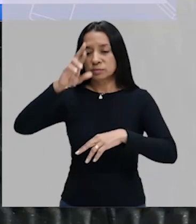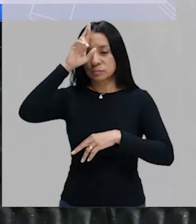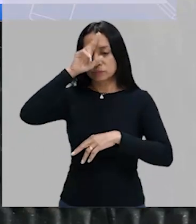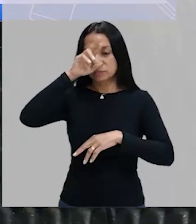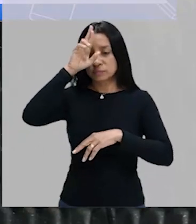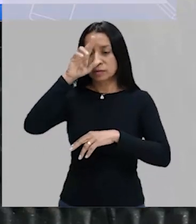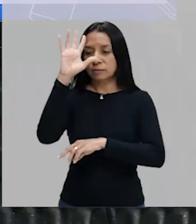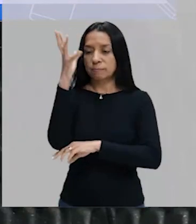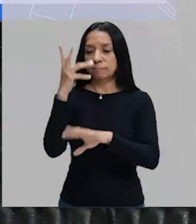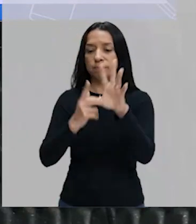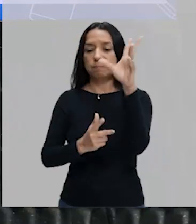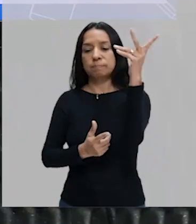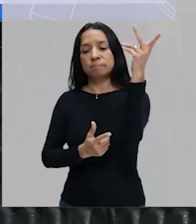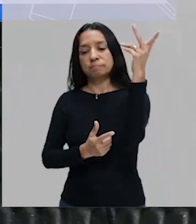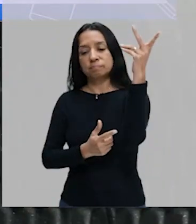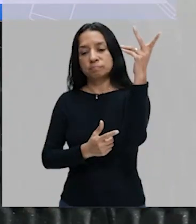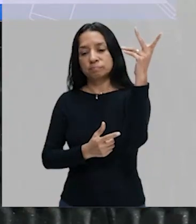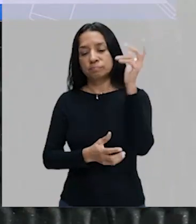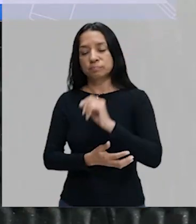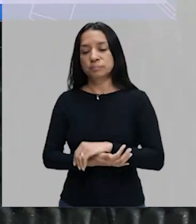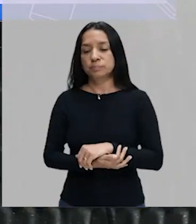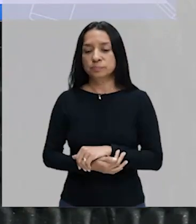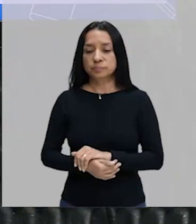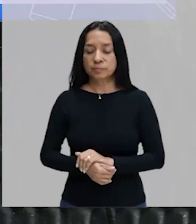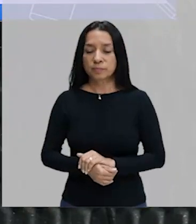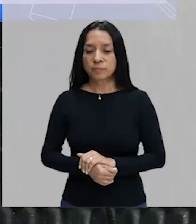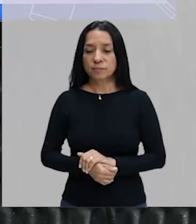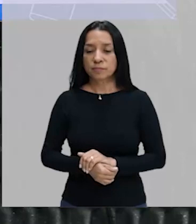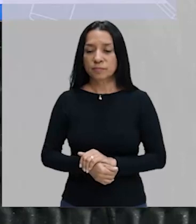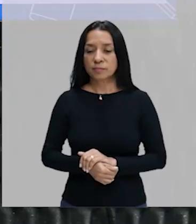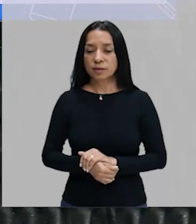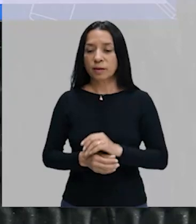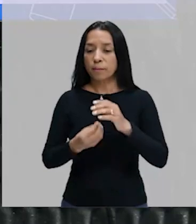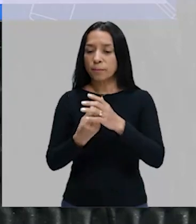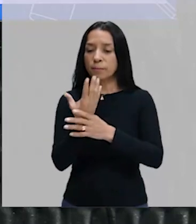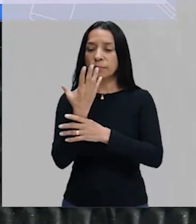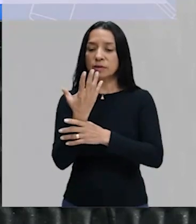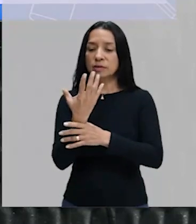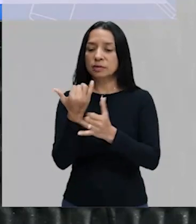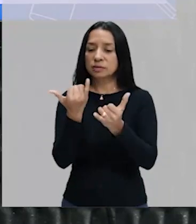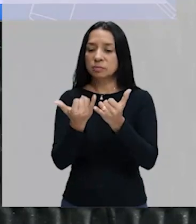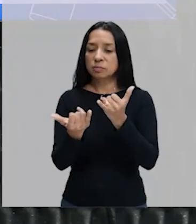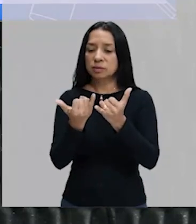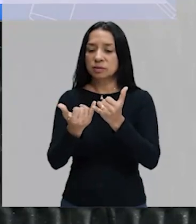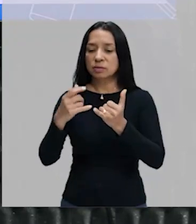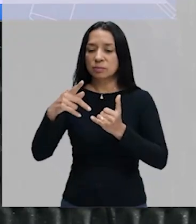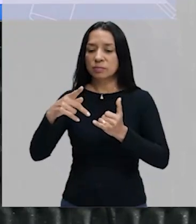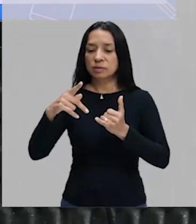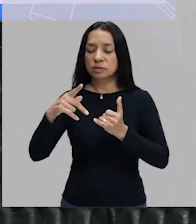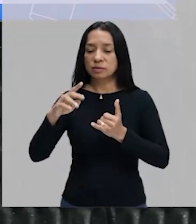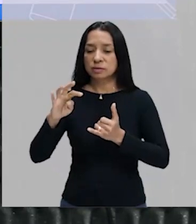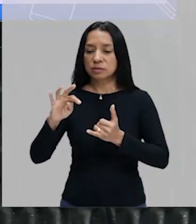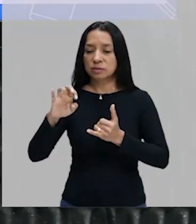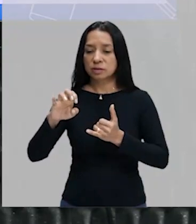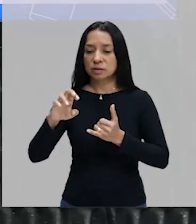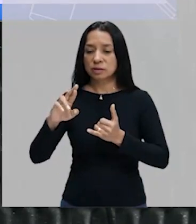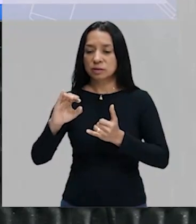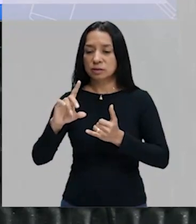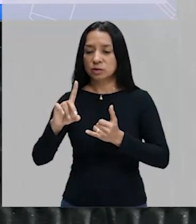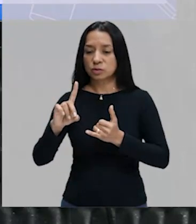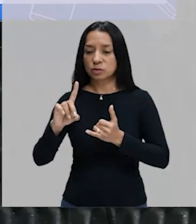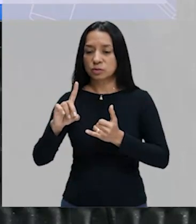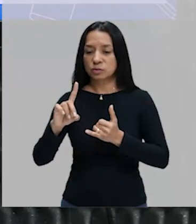de florestas. Plantas semelhantes a pteridófitas vão aparecer aqui,